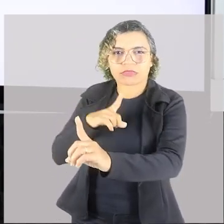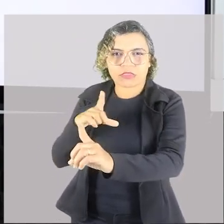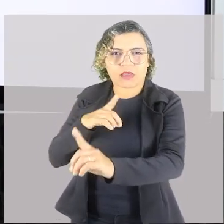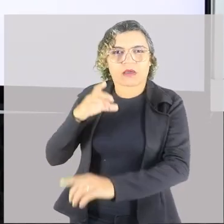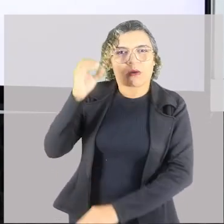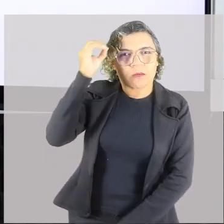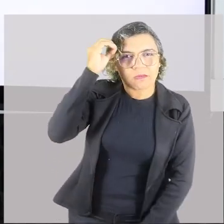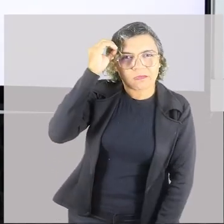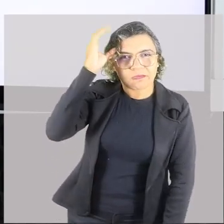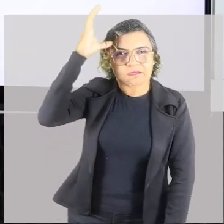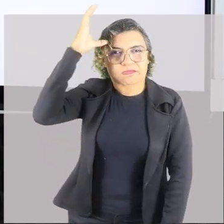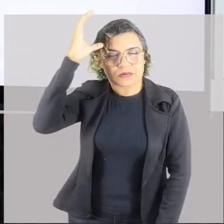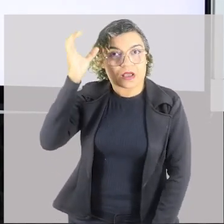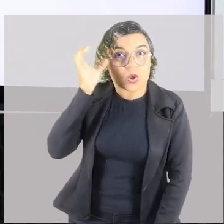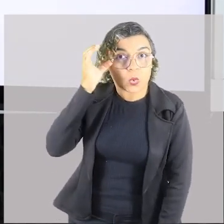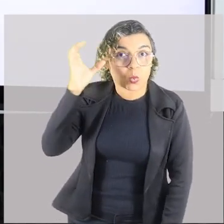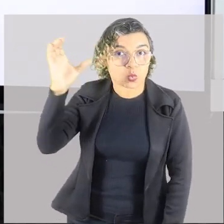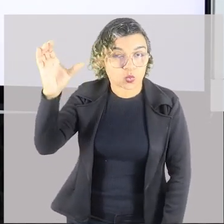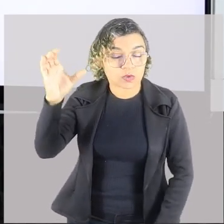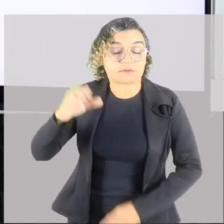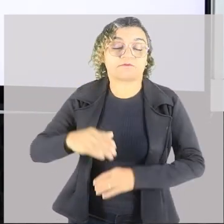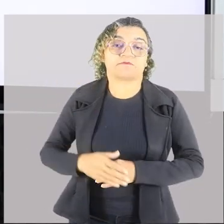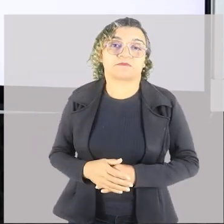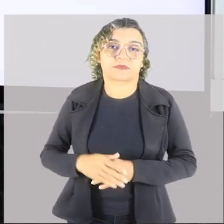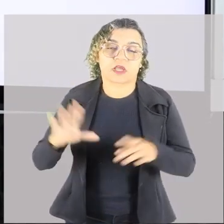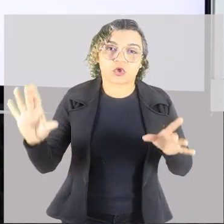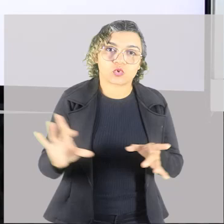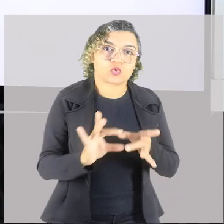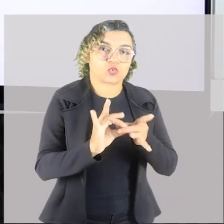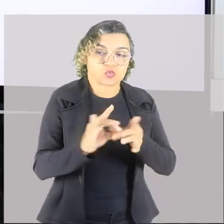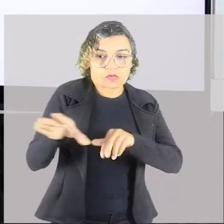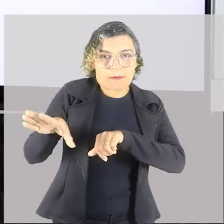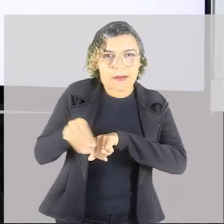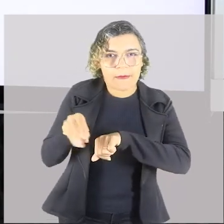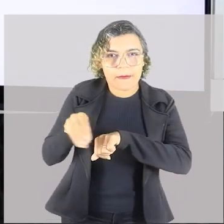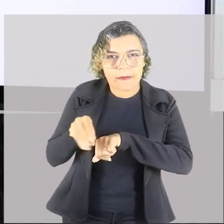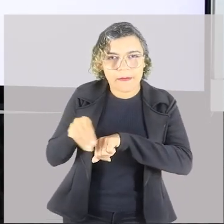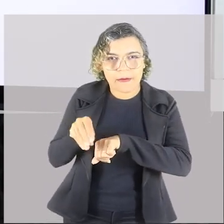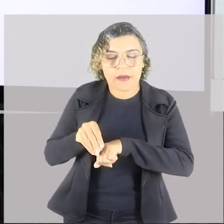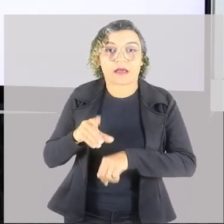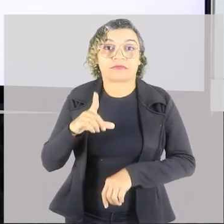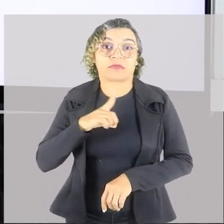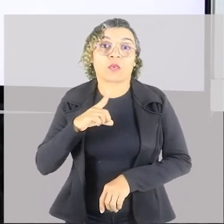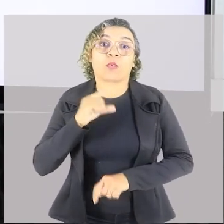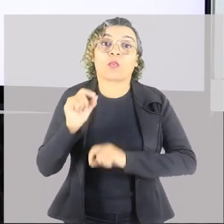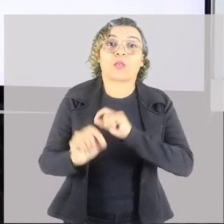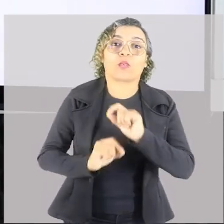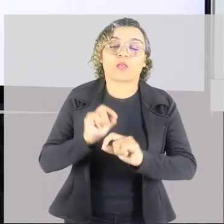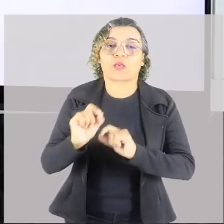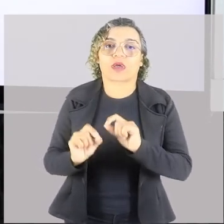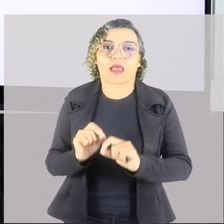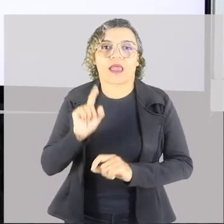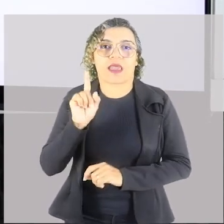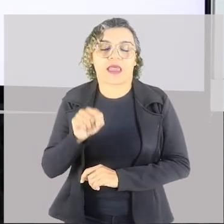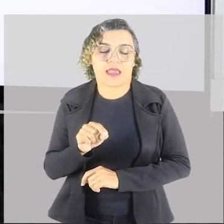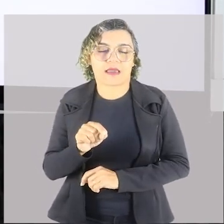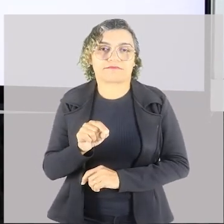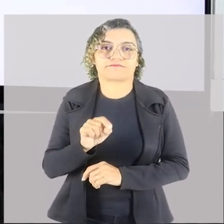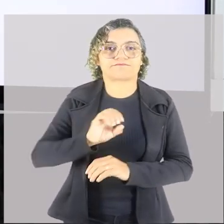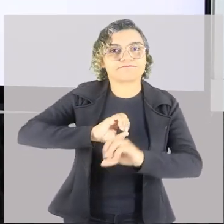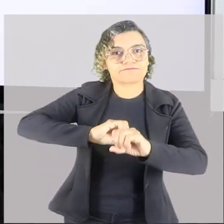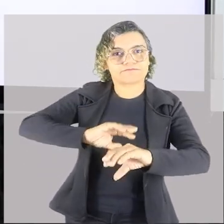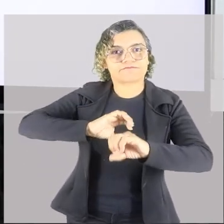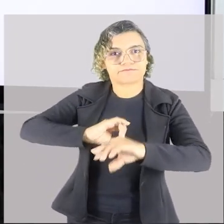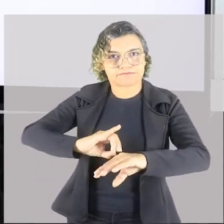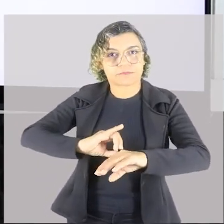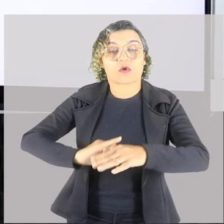valor agregado ao conhecimento, o termo está sendo utilizado como sentido de educação formal,